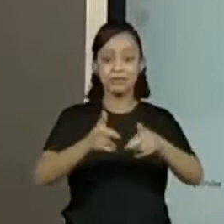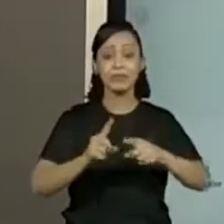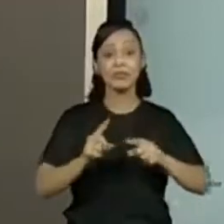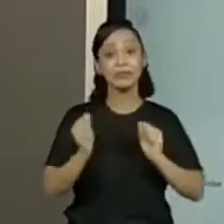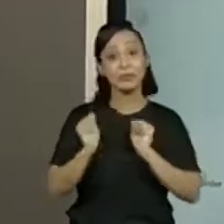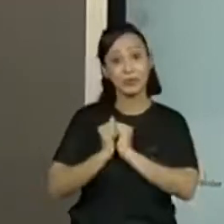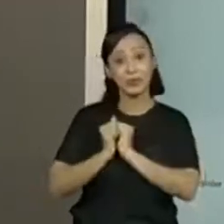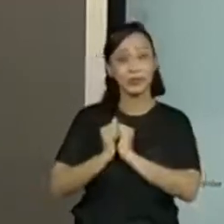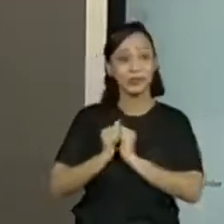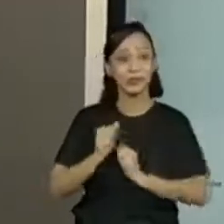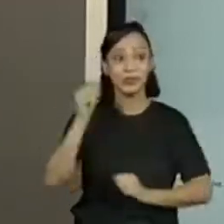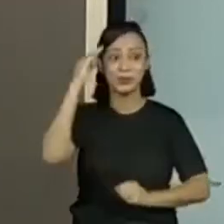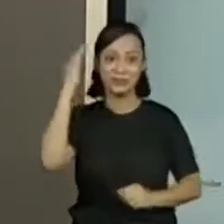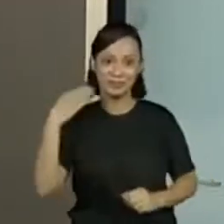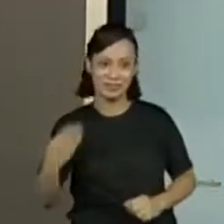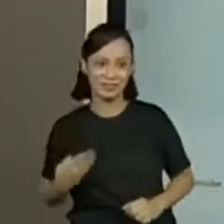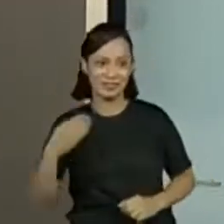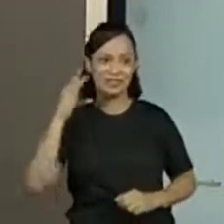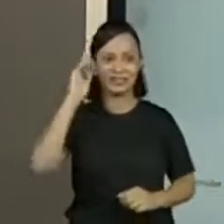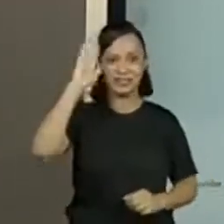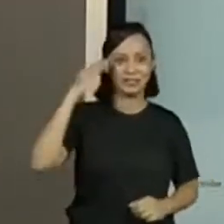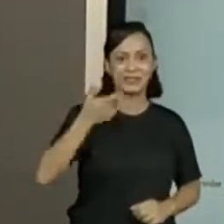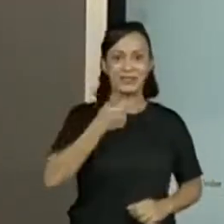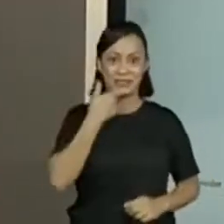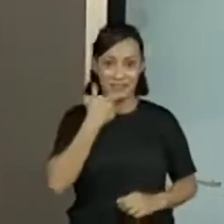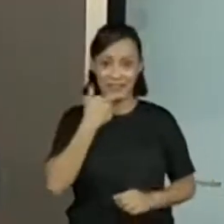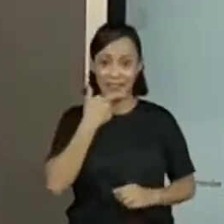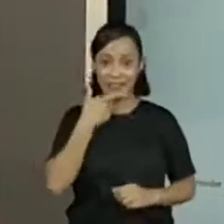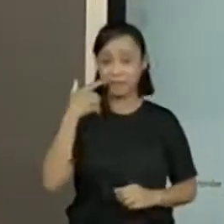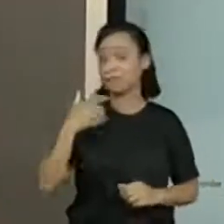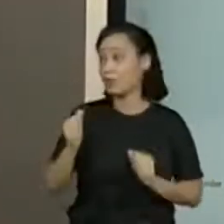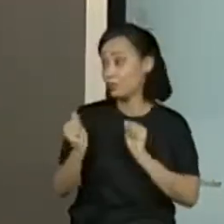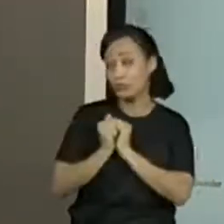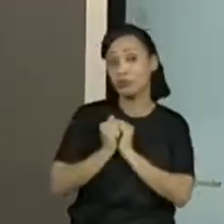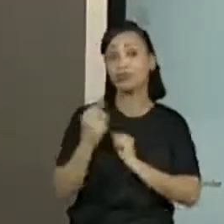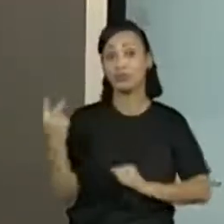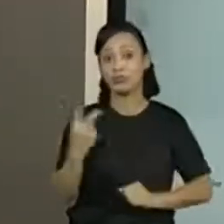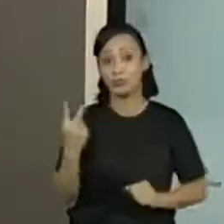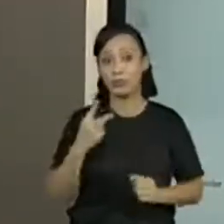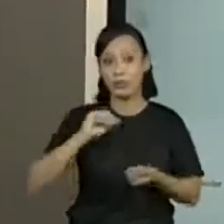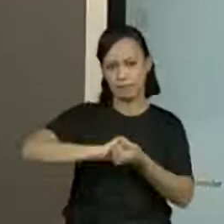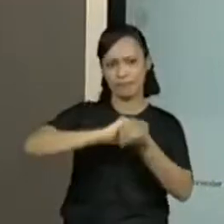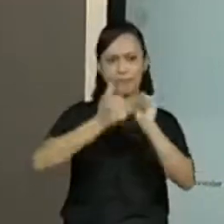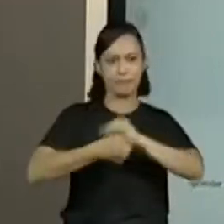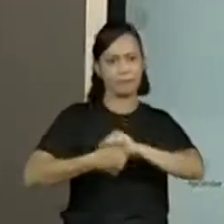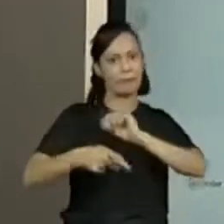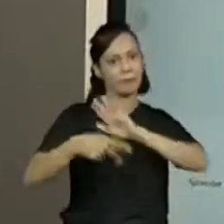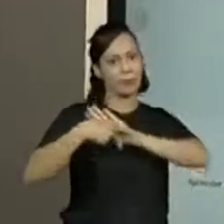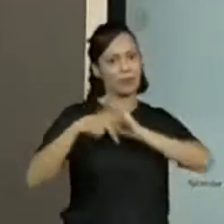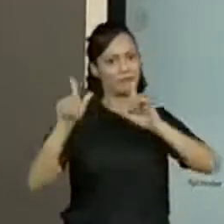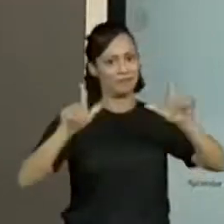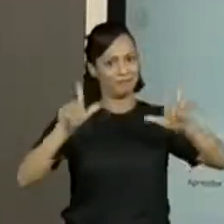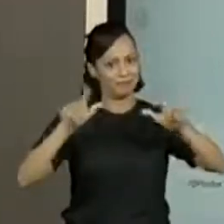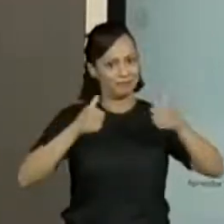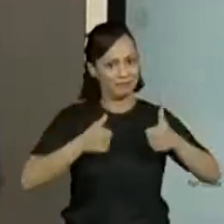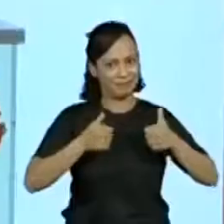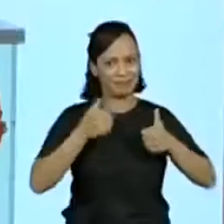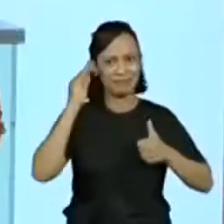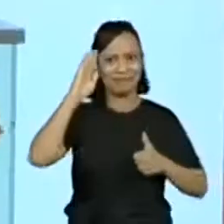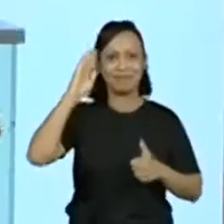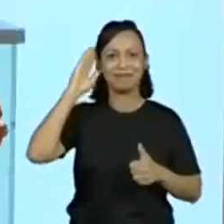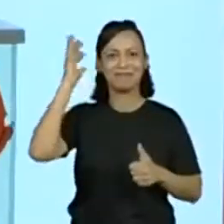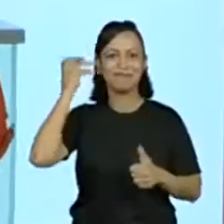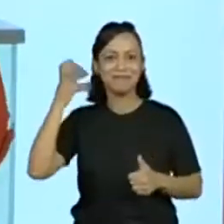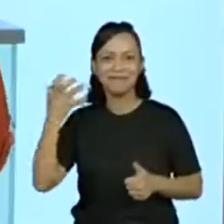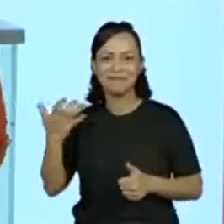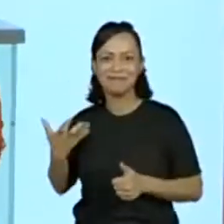Kelly é pro vive precisaram fazer algumas adaptações aqui para te ver mas as atividades estão todas aqui com a gente professora vive um bom dia